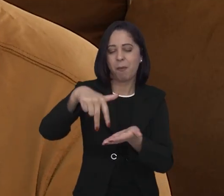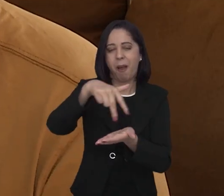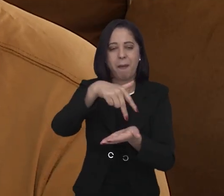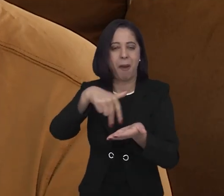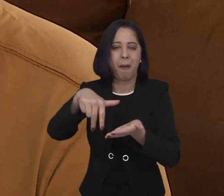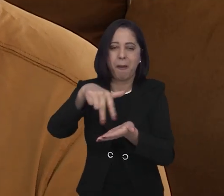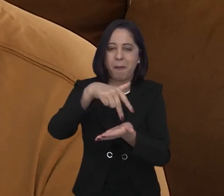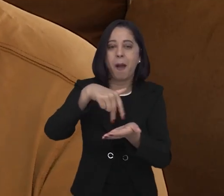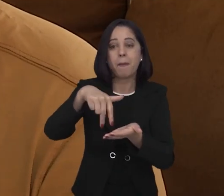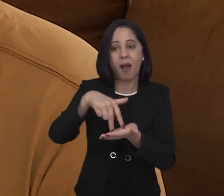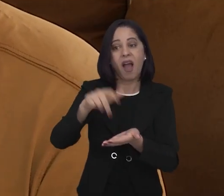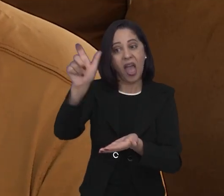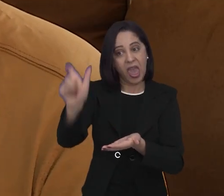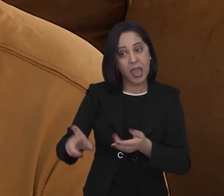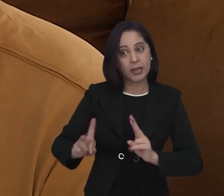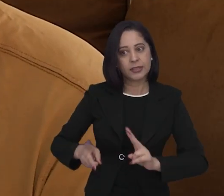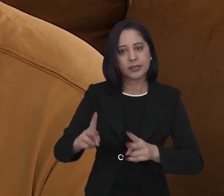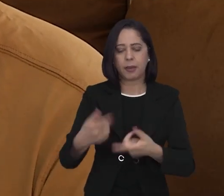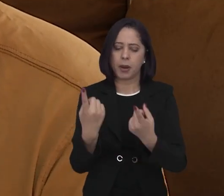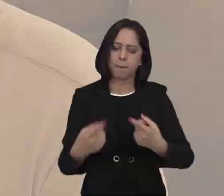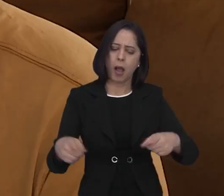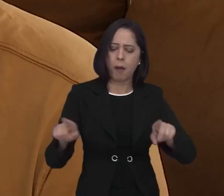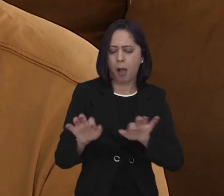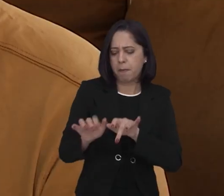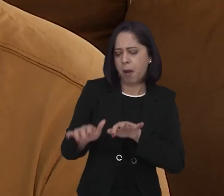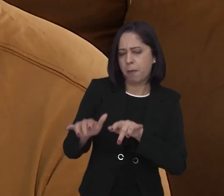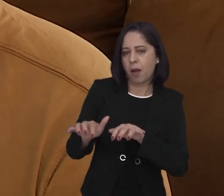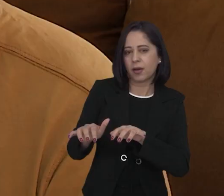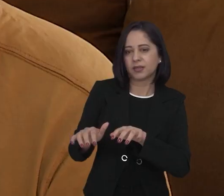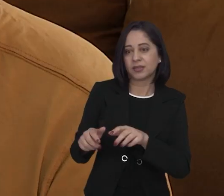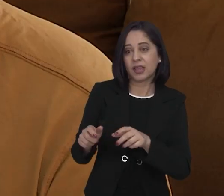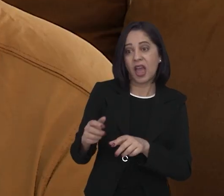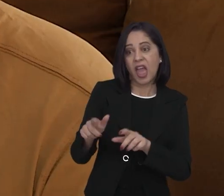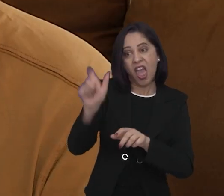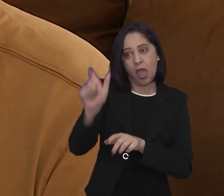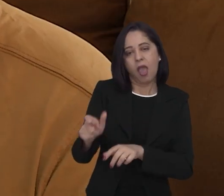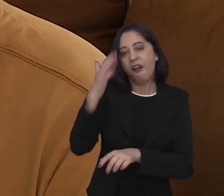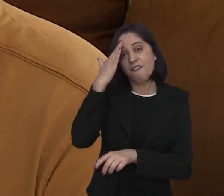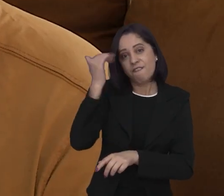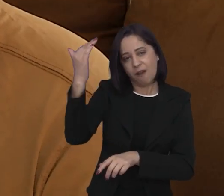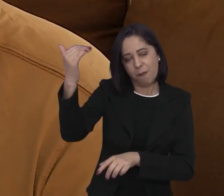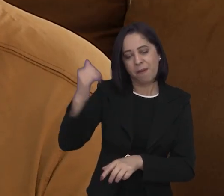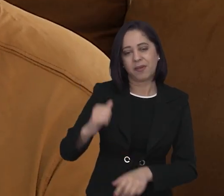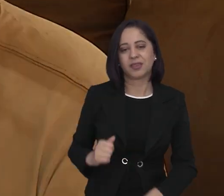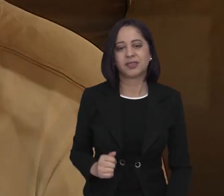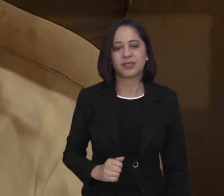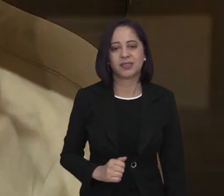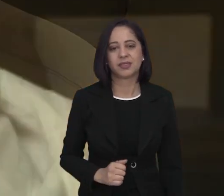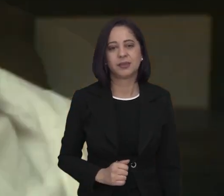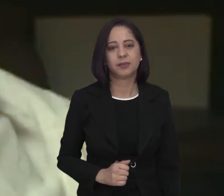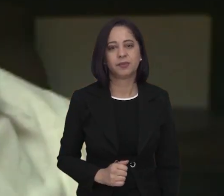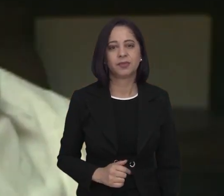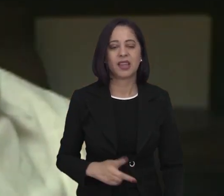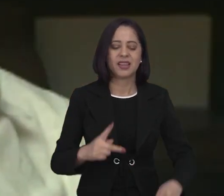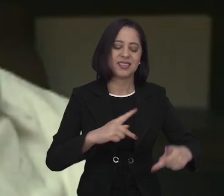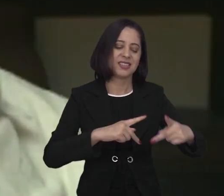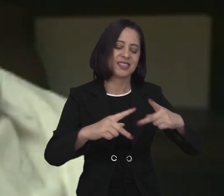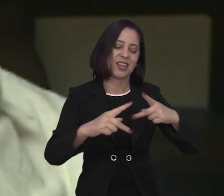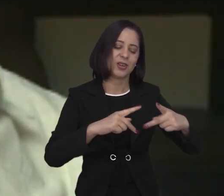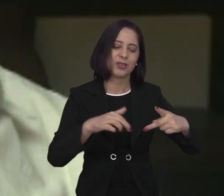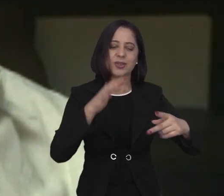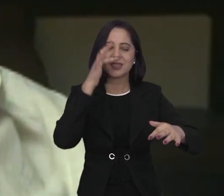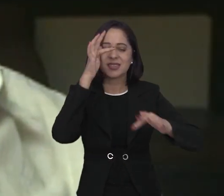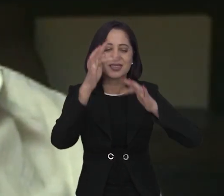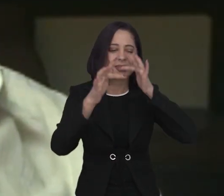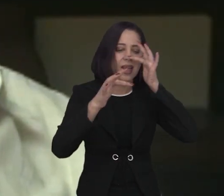intensa socialmente falando. Então acho que isso fez ele ser uma pessoa tão conhecida e tão querida também. Dos